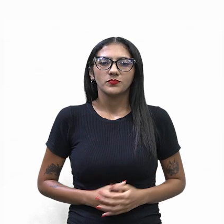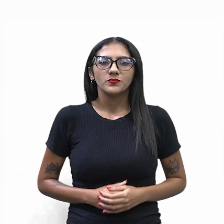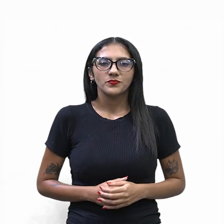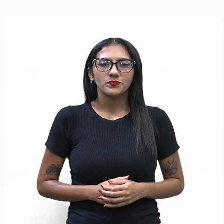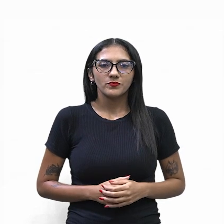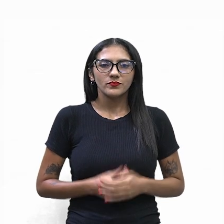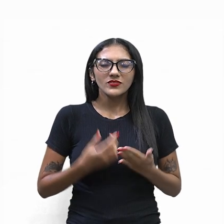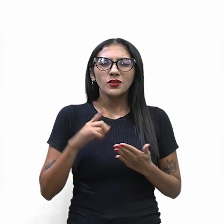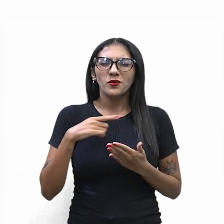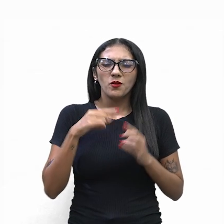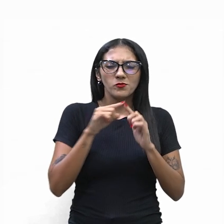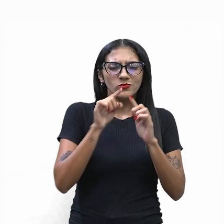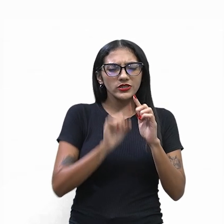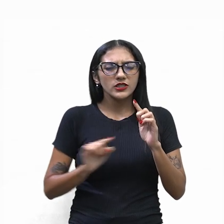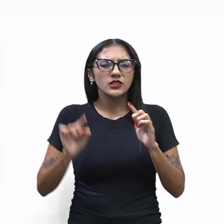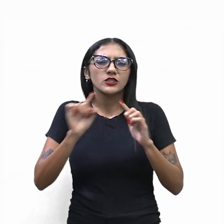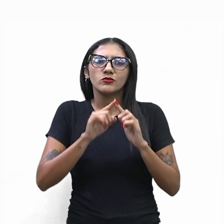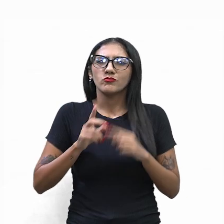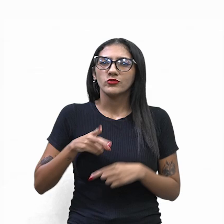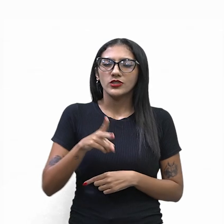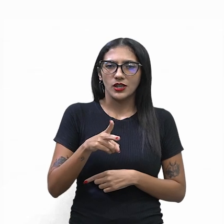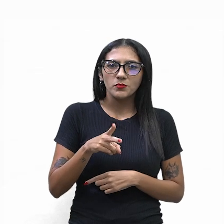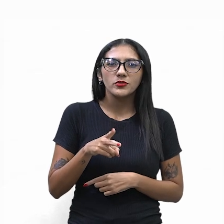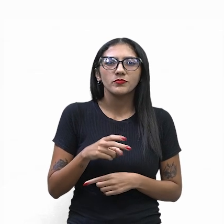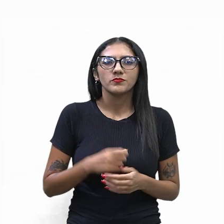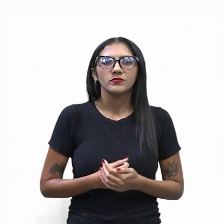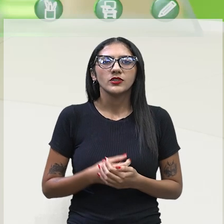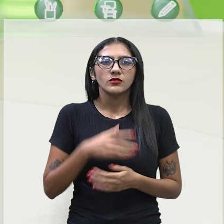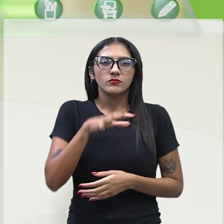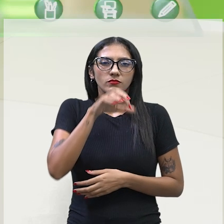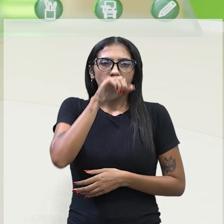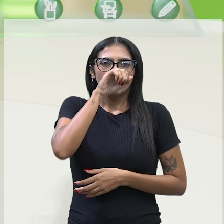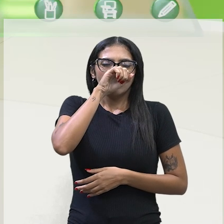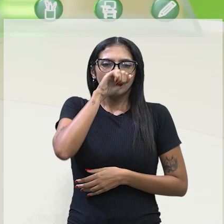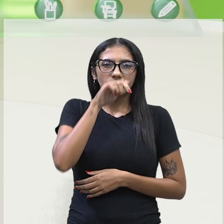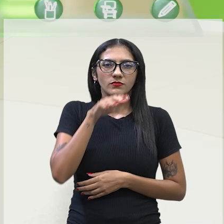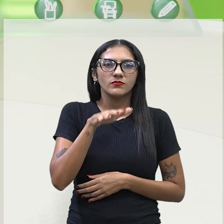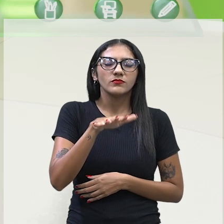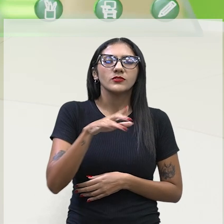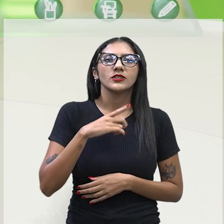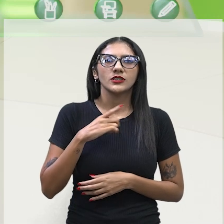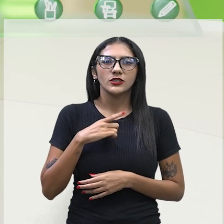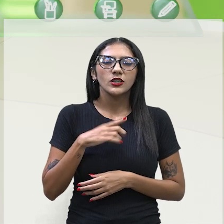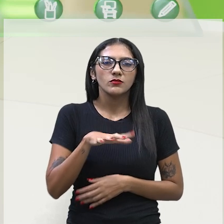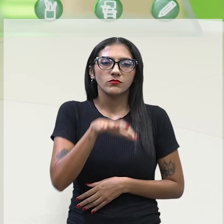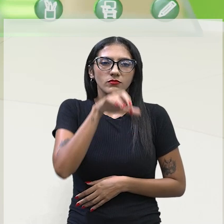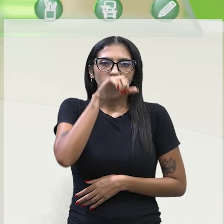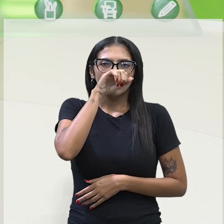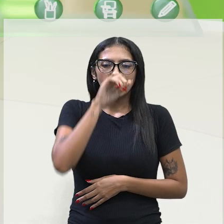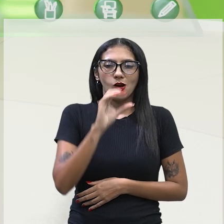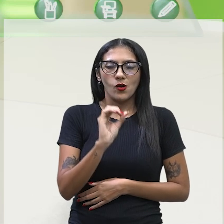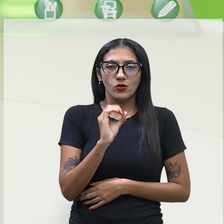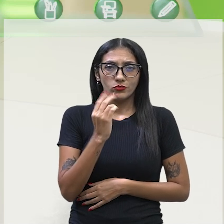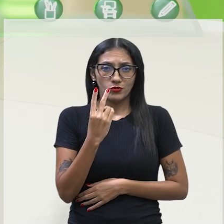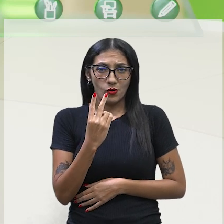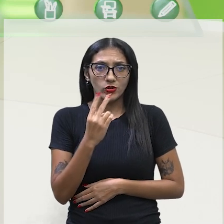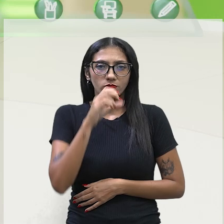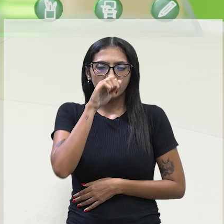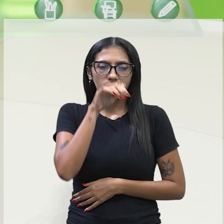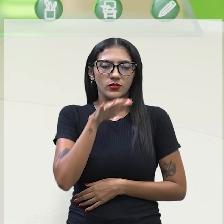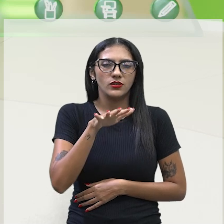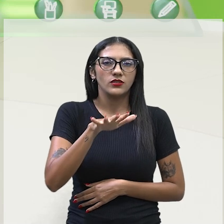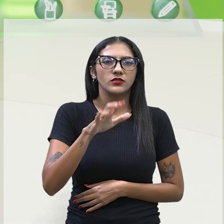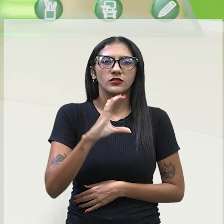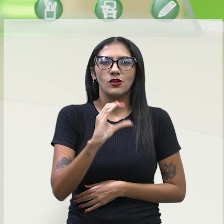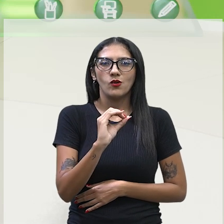ciclo constante, né? Cada vez que você inspira o ar e libera ele de novo, você está inalando oxigênio e liberando gás